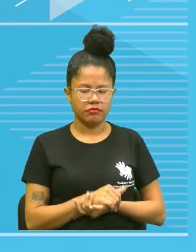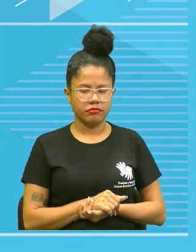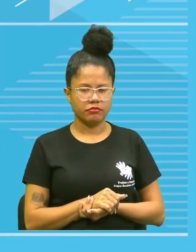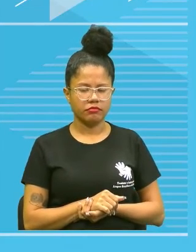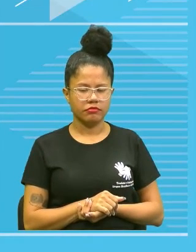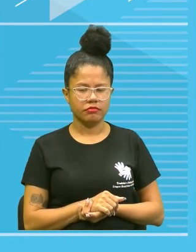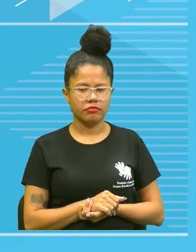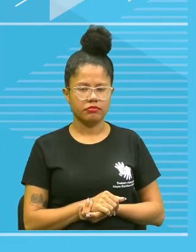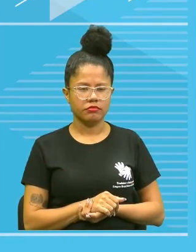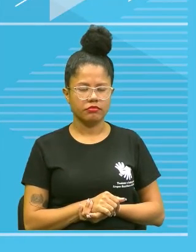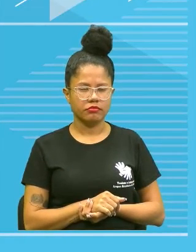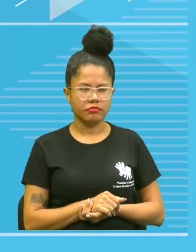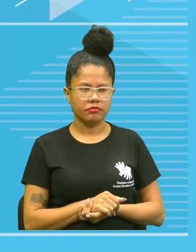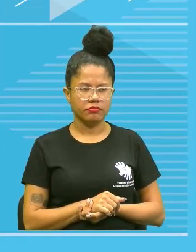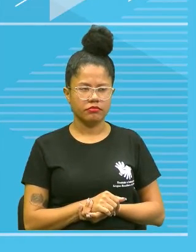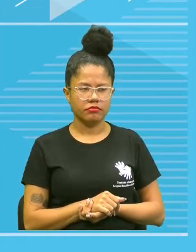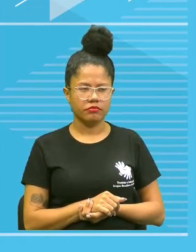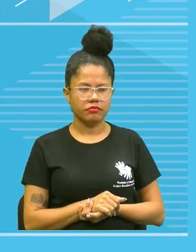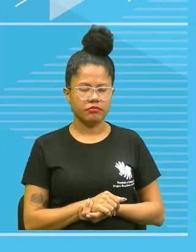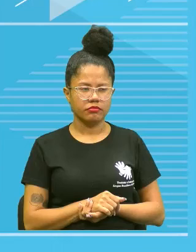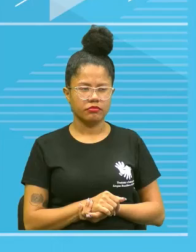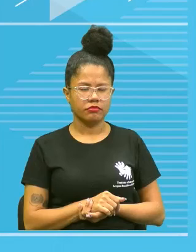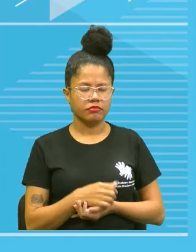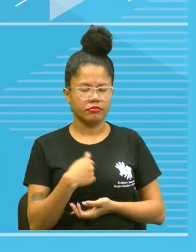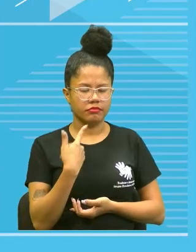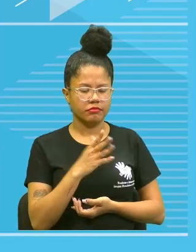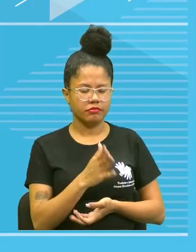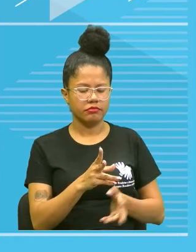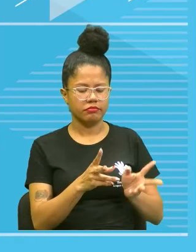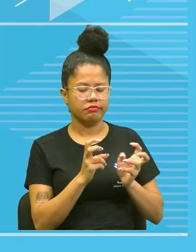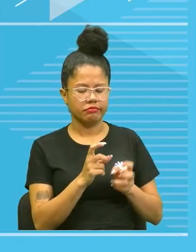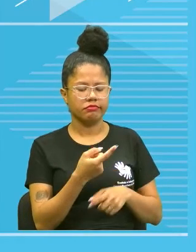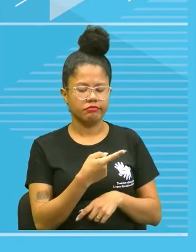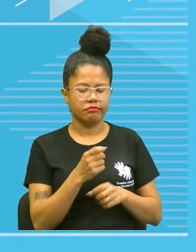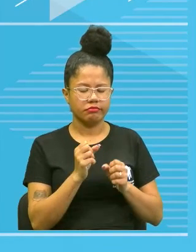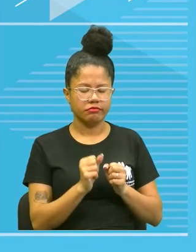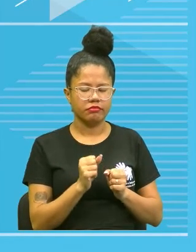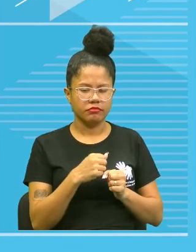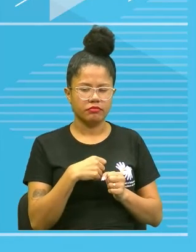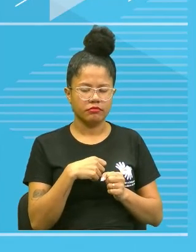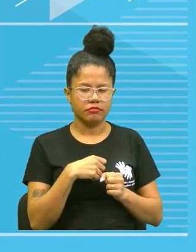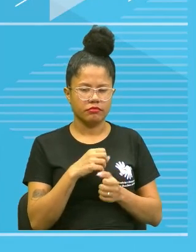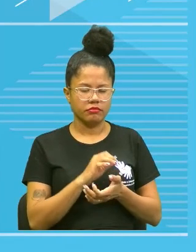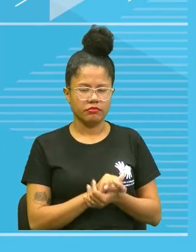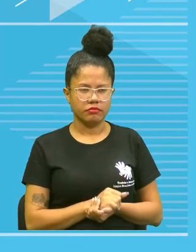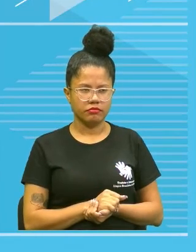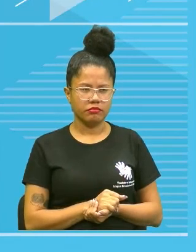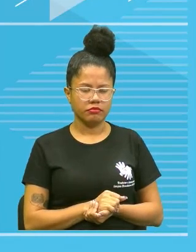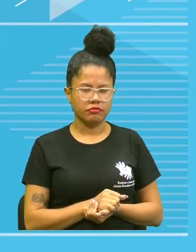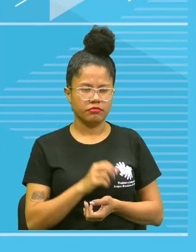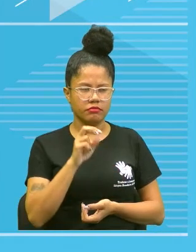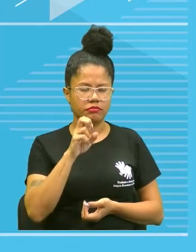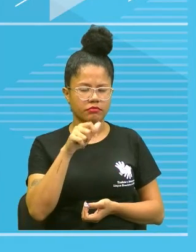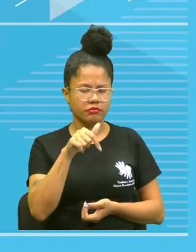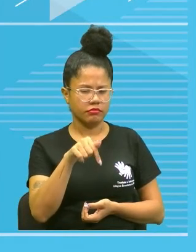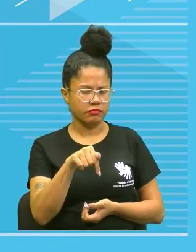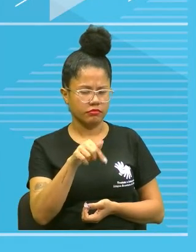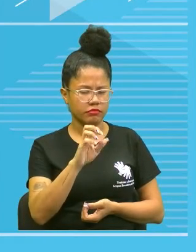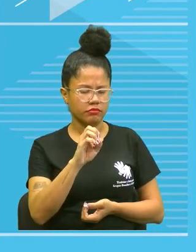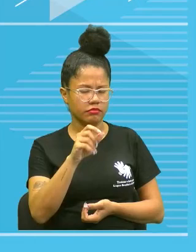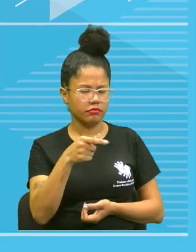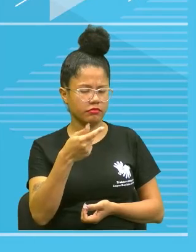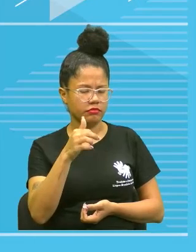essa razão. Só que a razão a gente já viu que vale 0,3. Então, o rendimento é 0,7. Ou